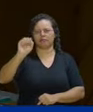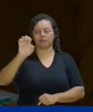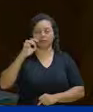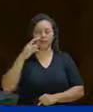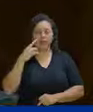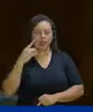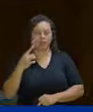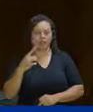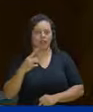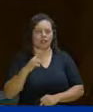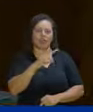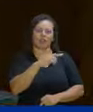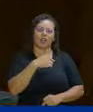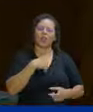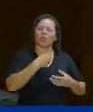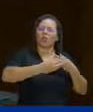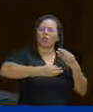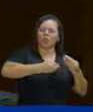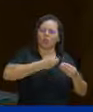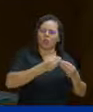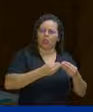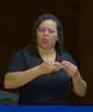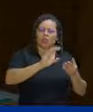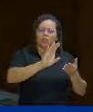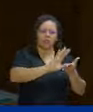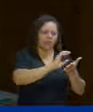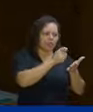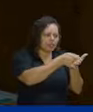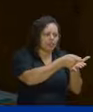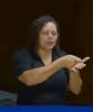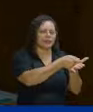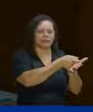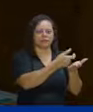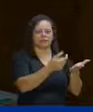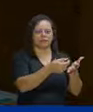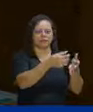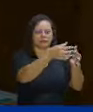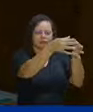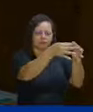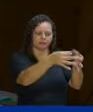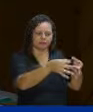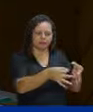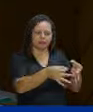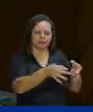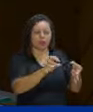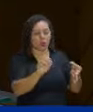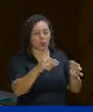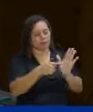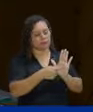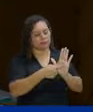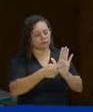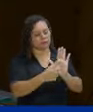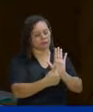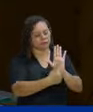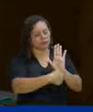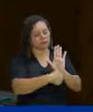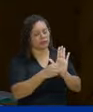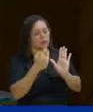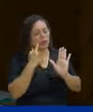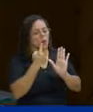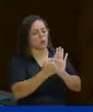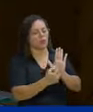prestação de serviço e demonstração das atividades por meio de descrição detalhada, com a precisa identificação das